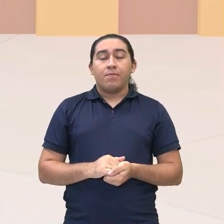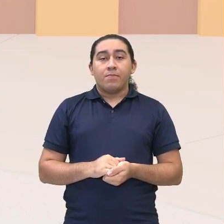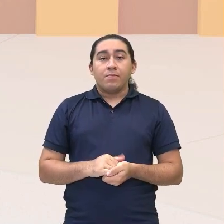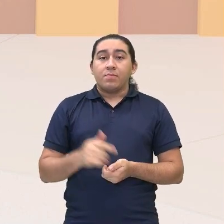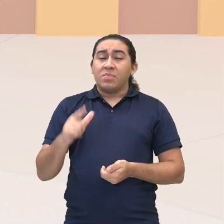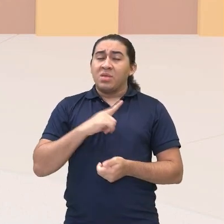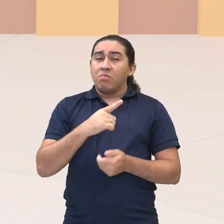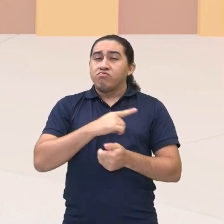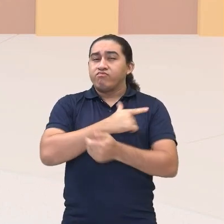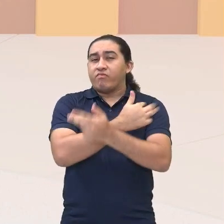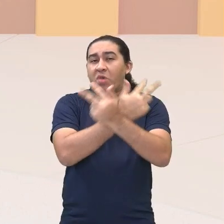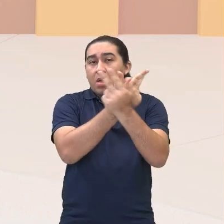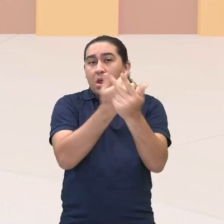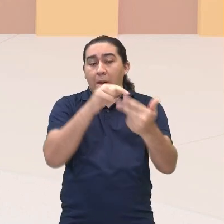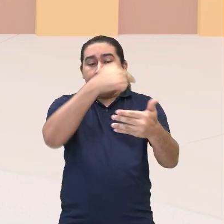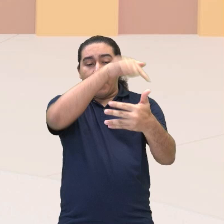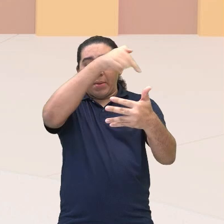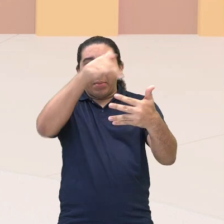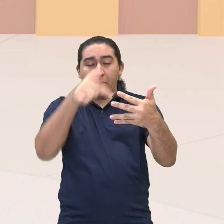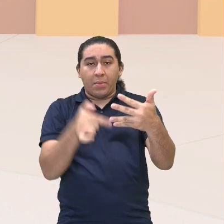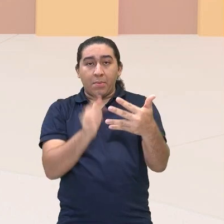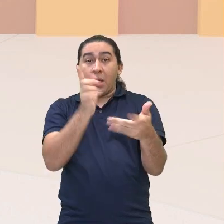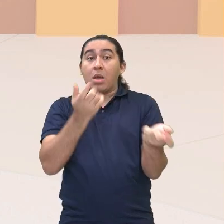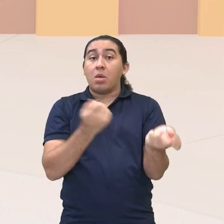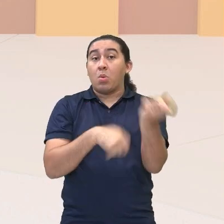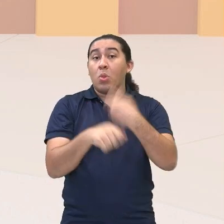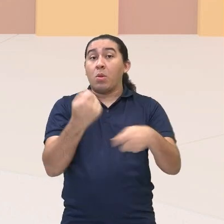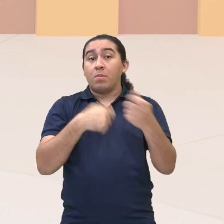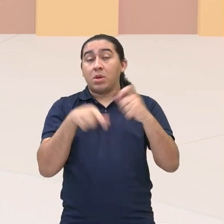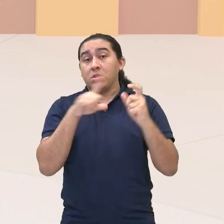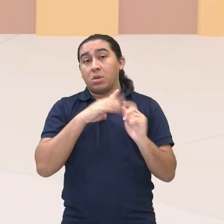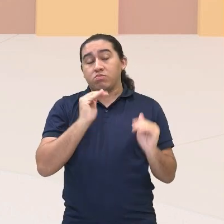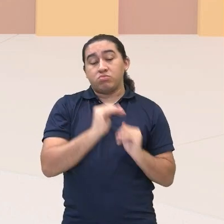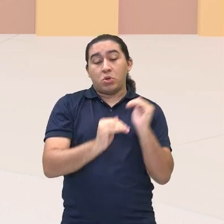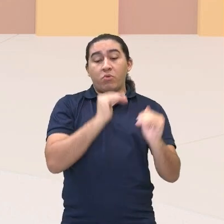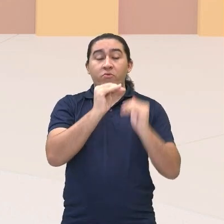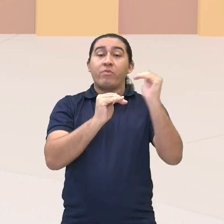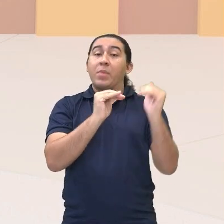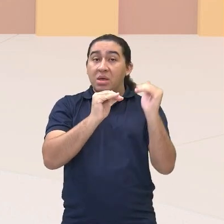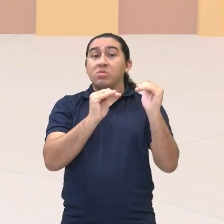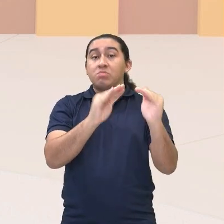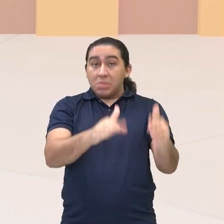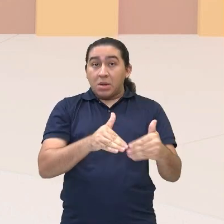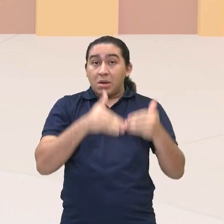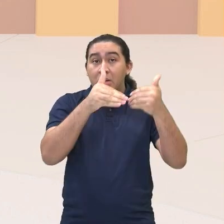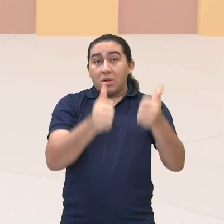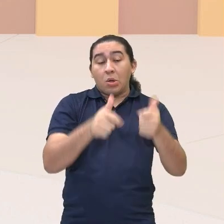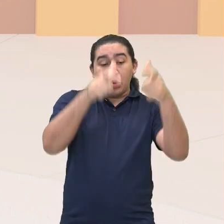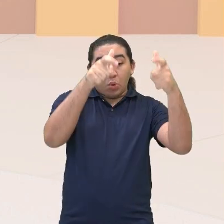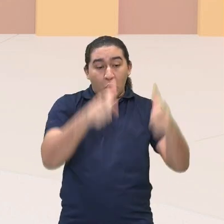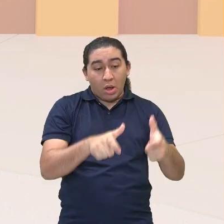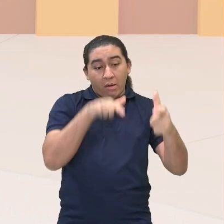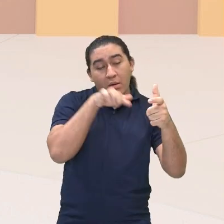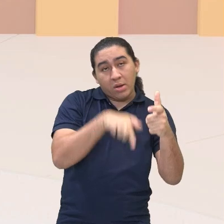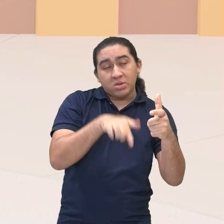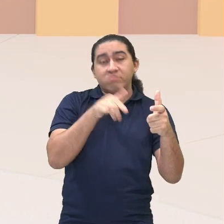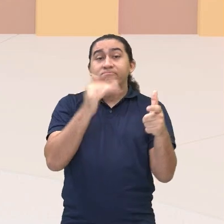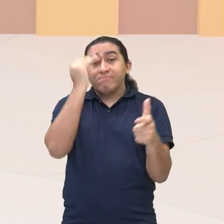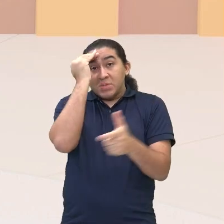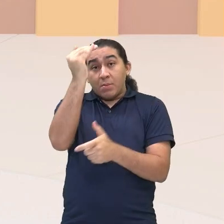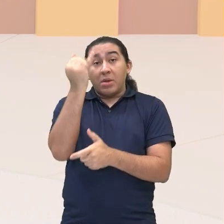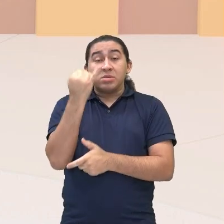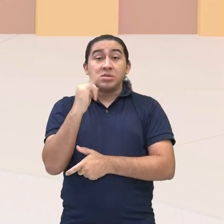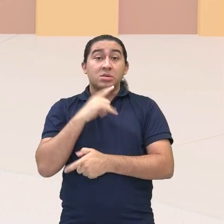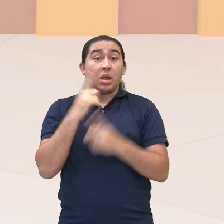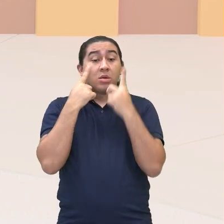várias situações ali em que uma economia ela acaba se desenvolvendo bastante em um determinado local, principalmente quando chama muito